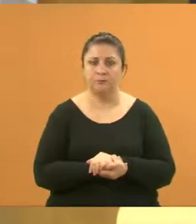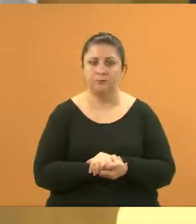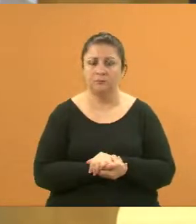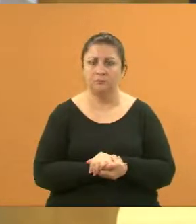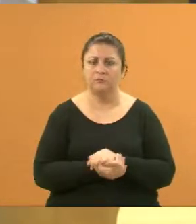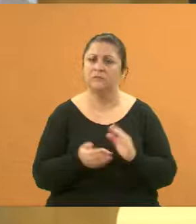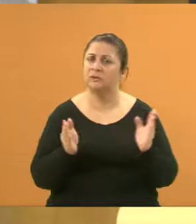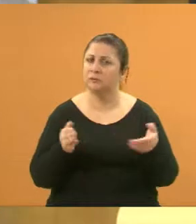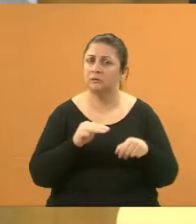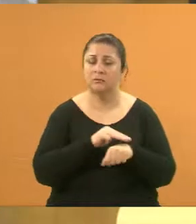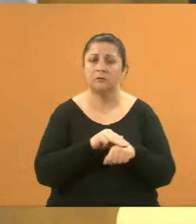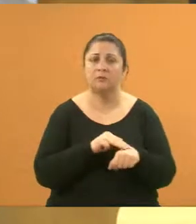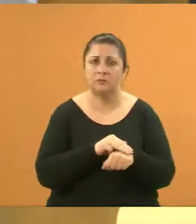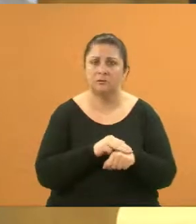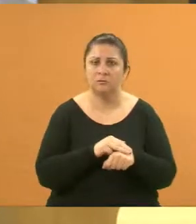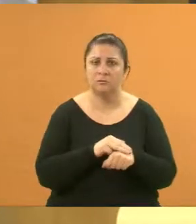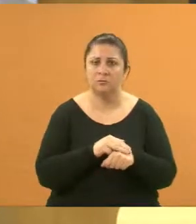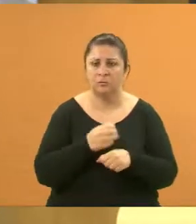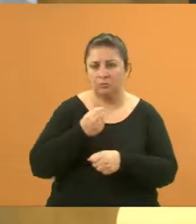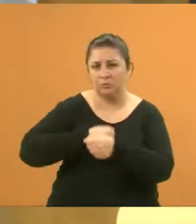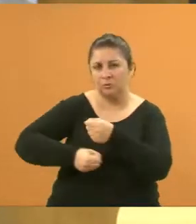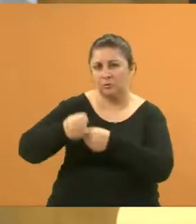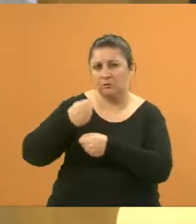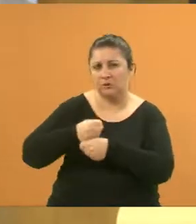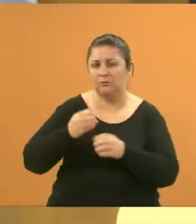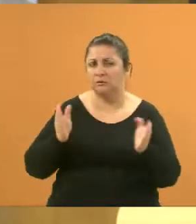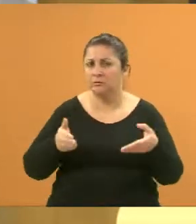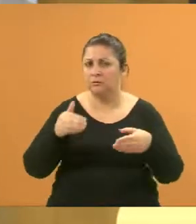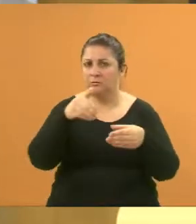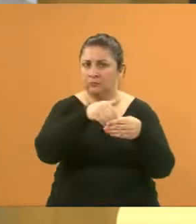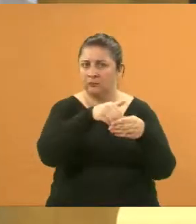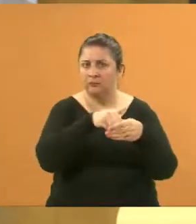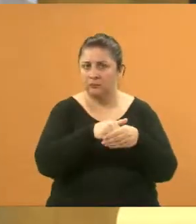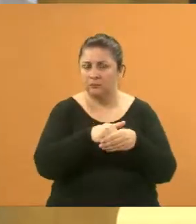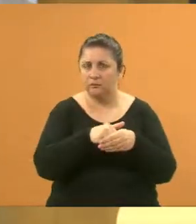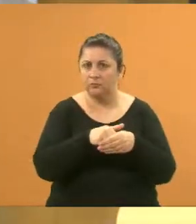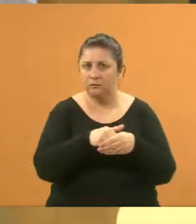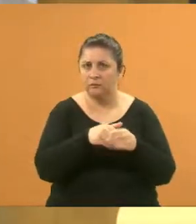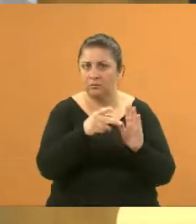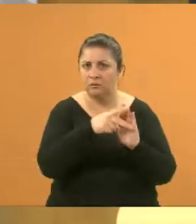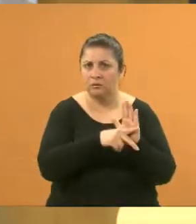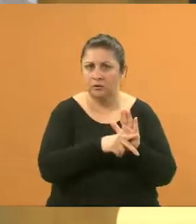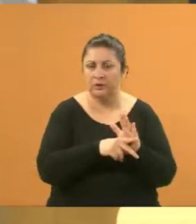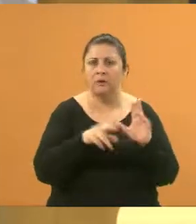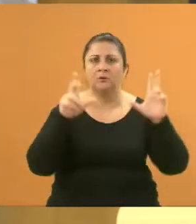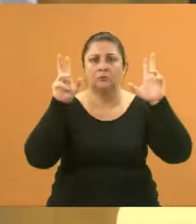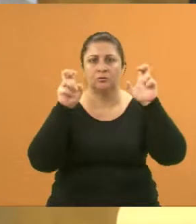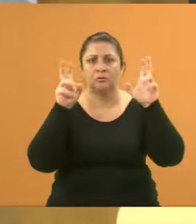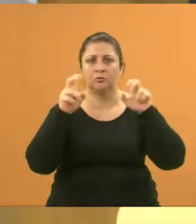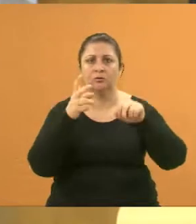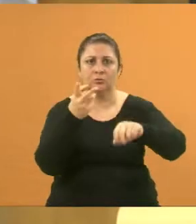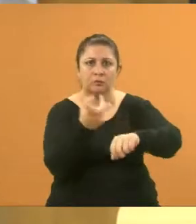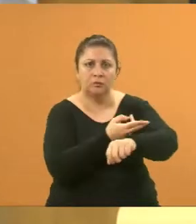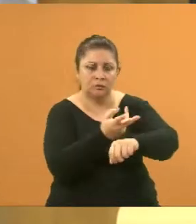aqui já discutiu, no começo do ano passado, aí, a gente já votou um projeto em relação às capinas,